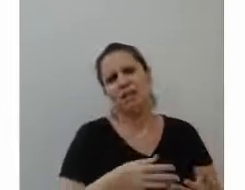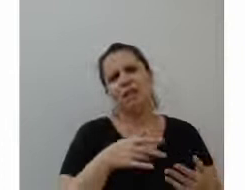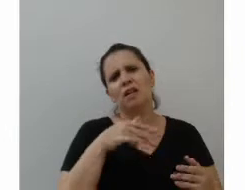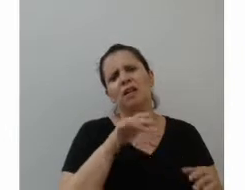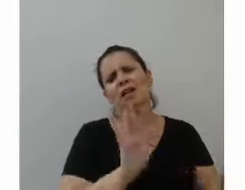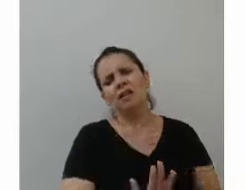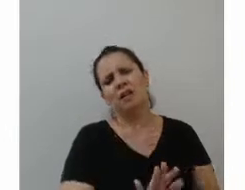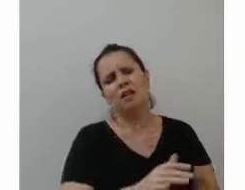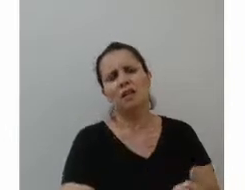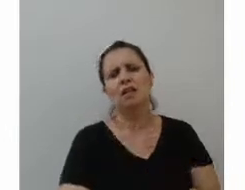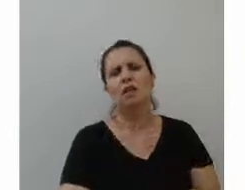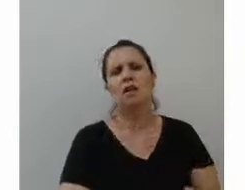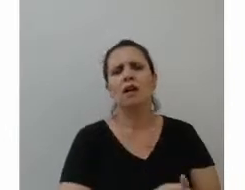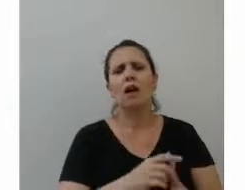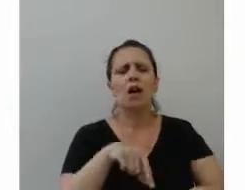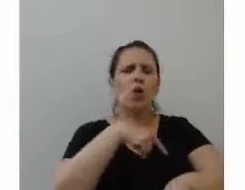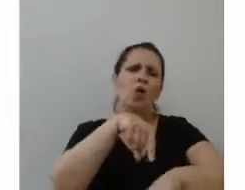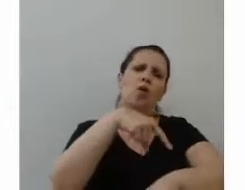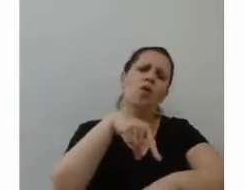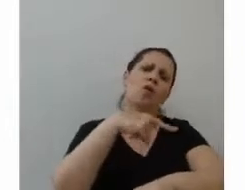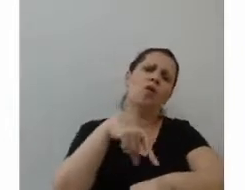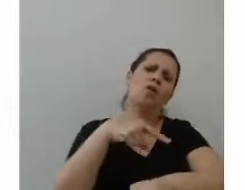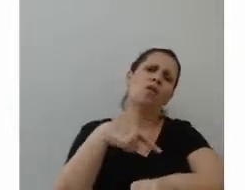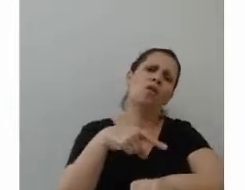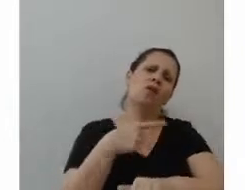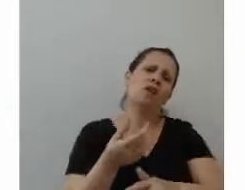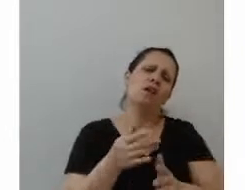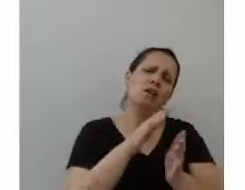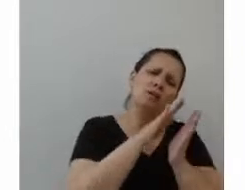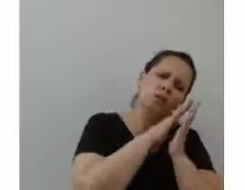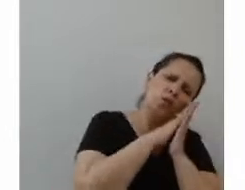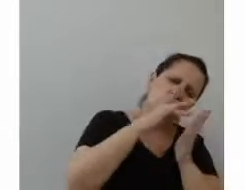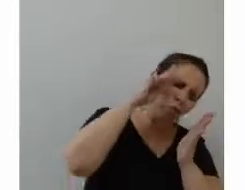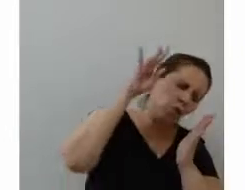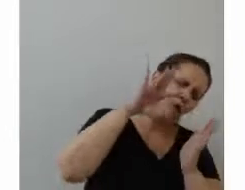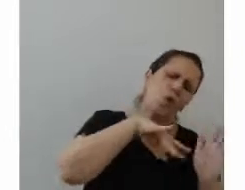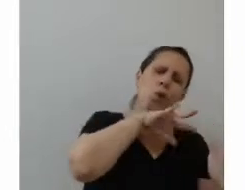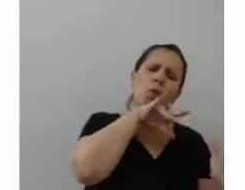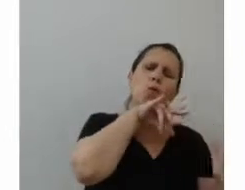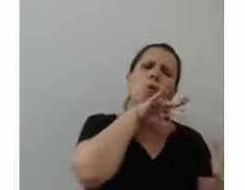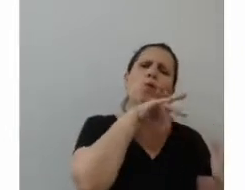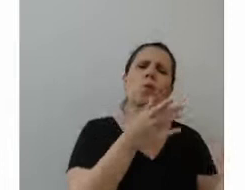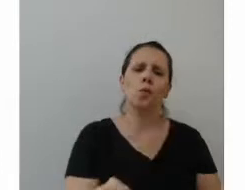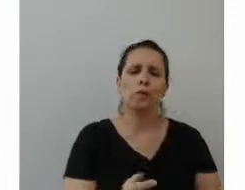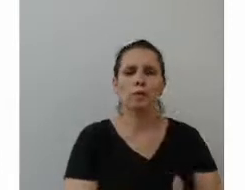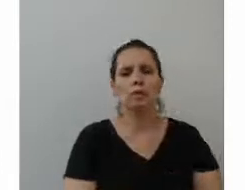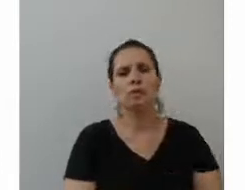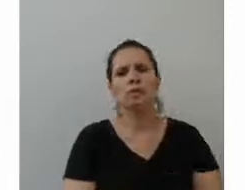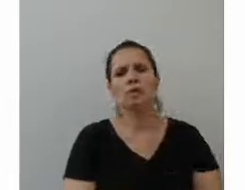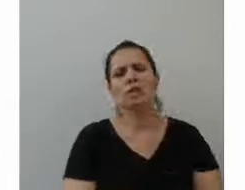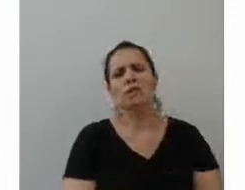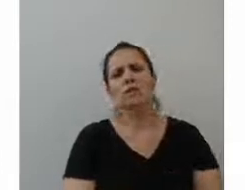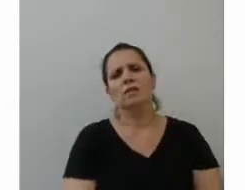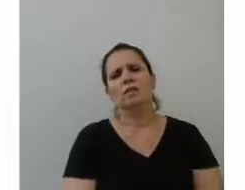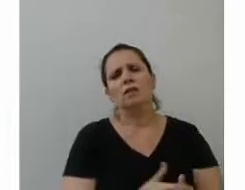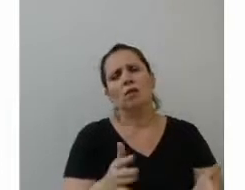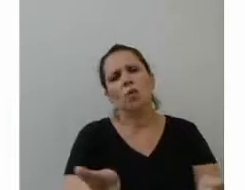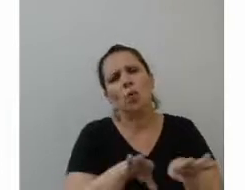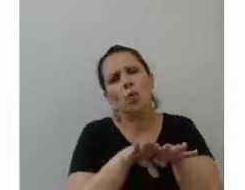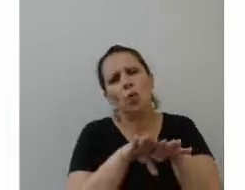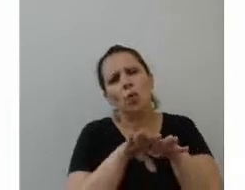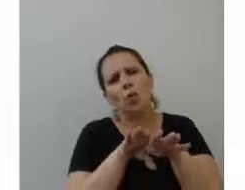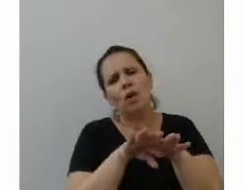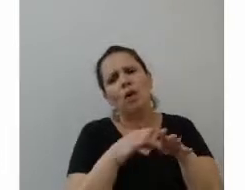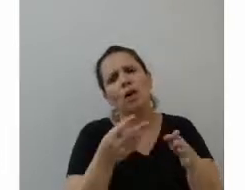caminheiro, como as horas de um longo pesadelo que se desfaz ao dobre de um cineiro. Como o desterro de minha